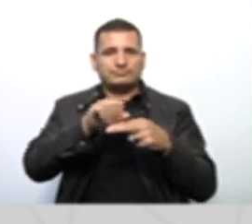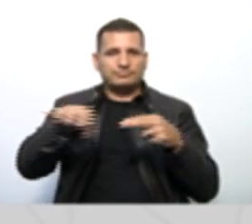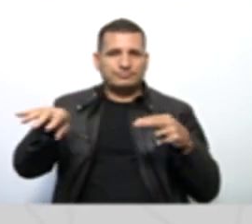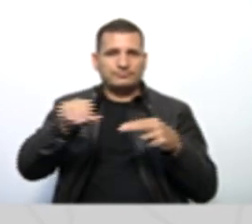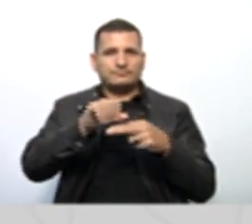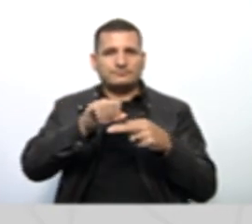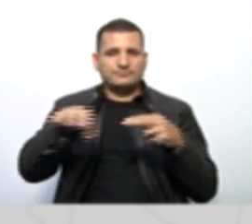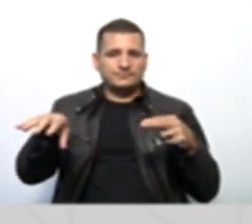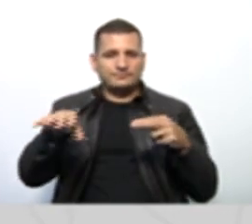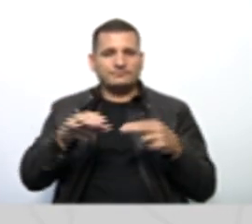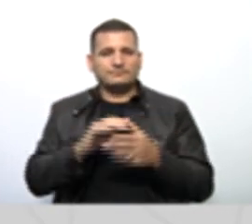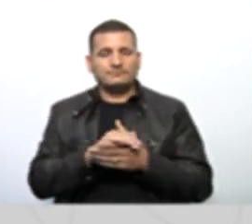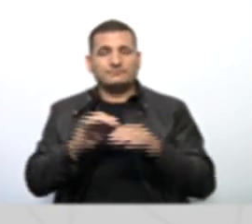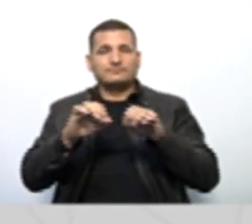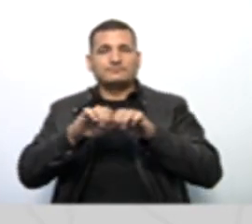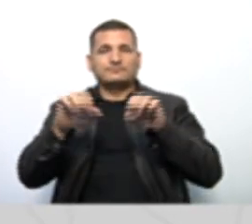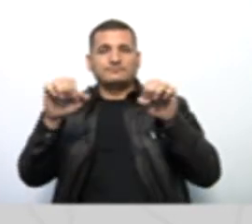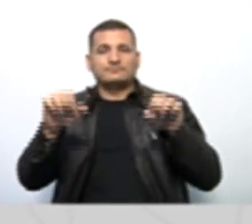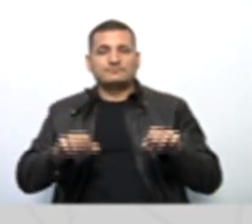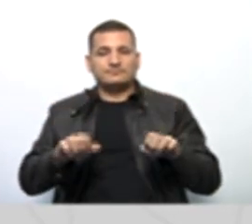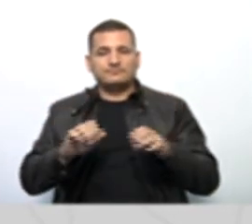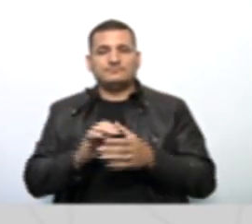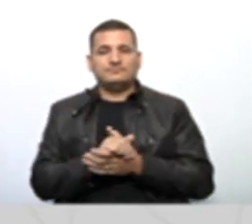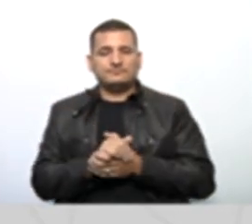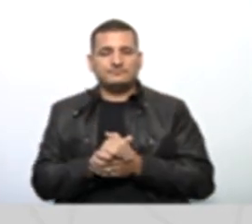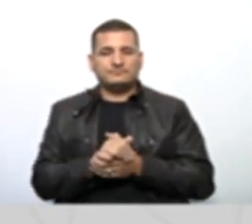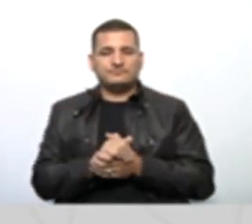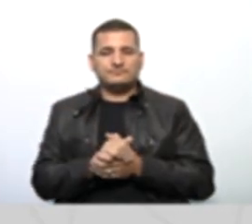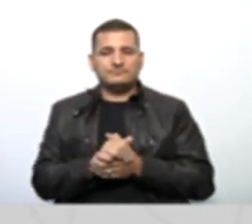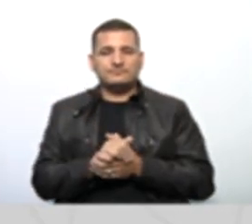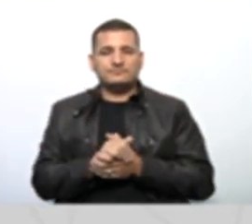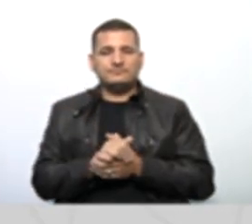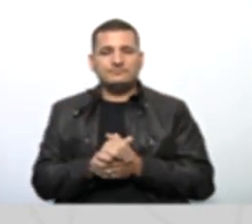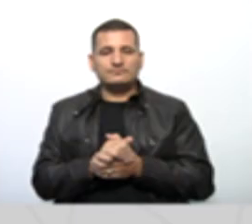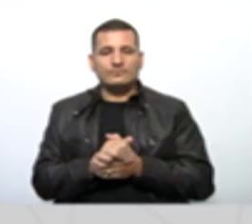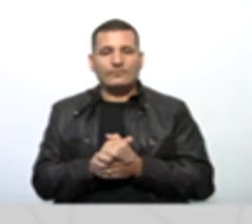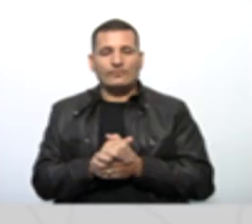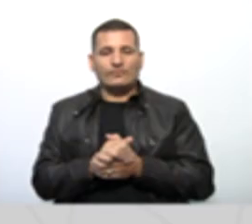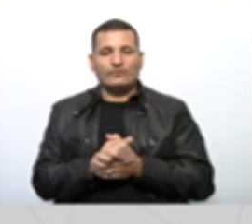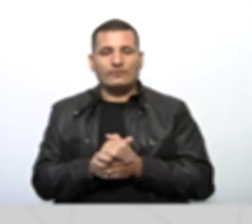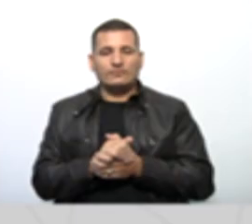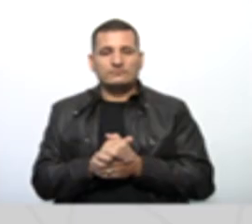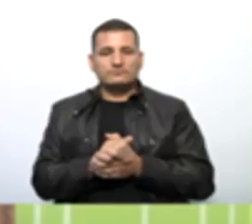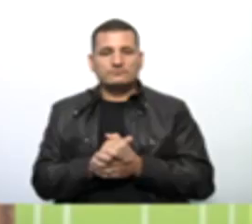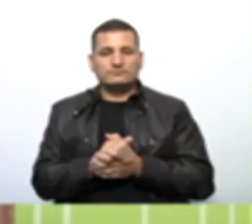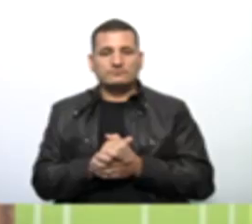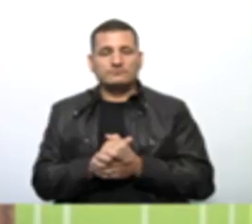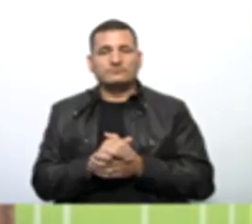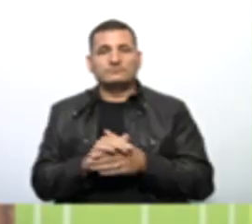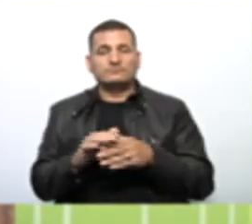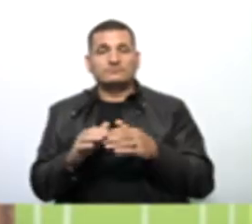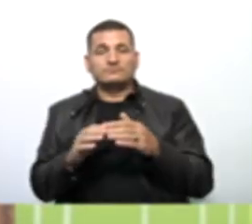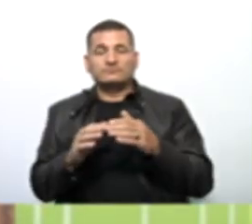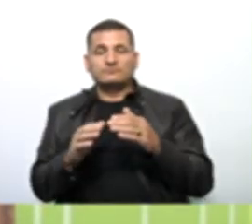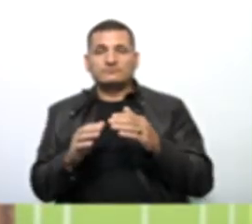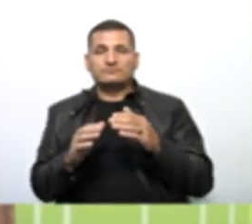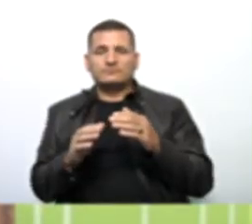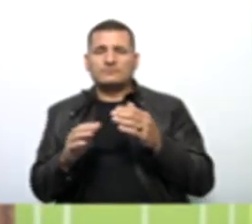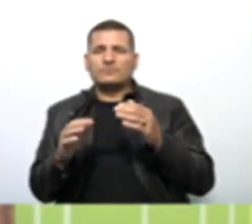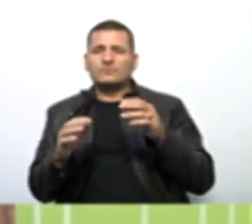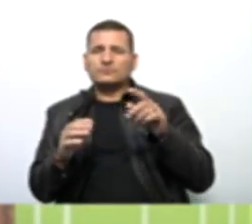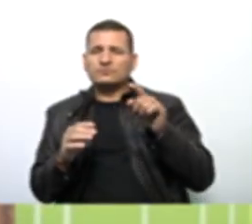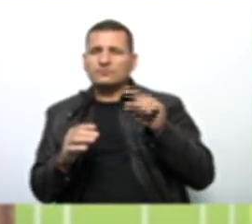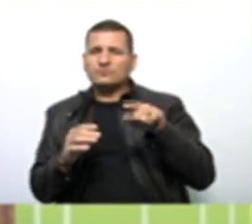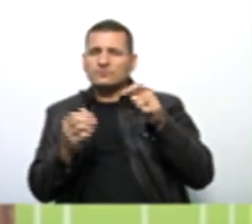pra poder vocês compreenderem melhor chega aqui pessoal é quando nós falamos